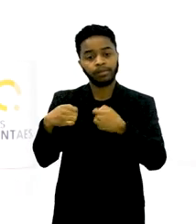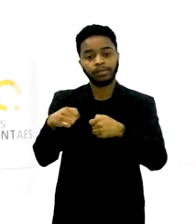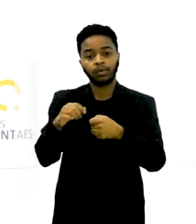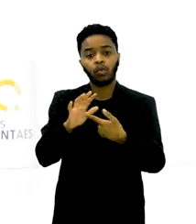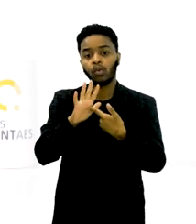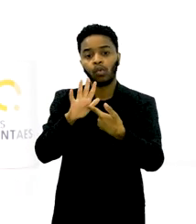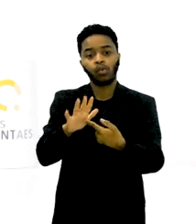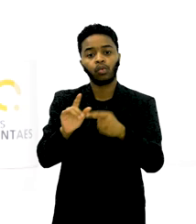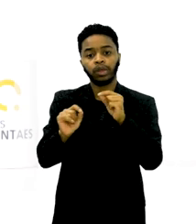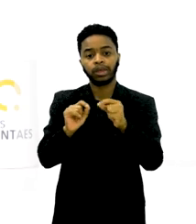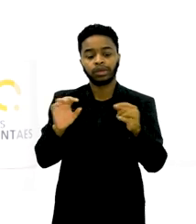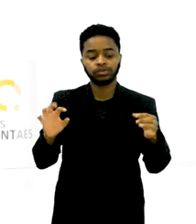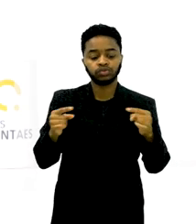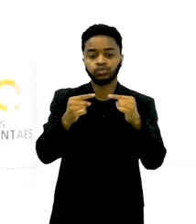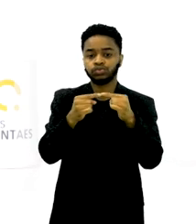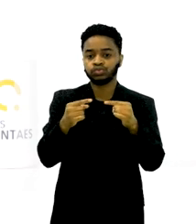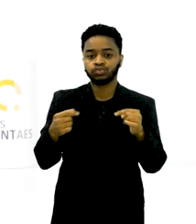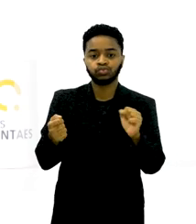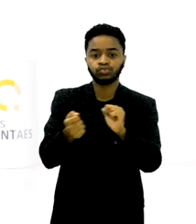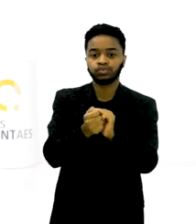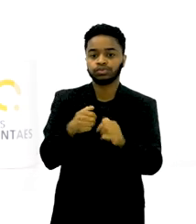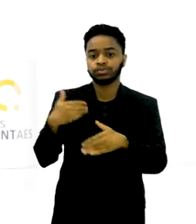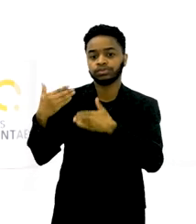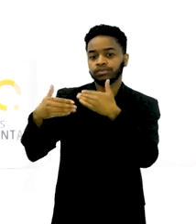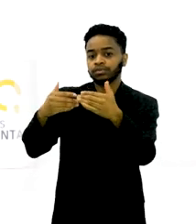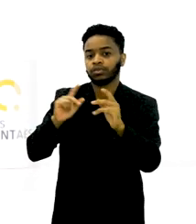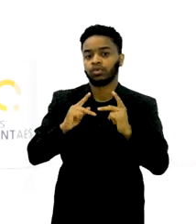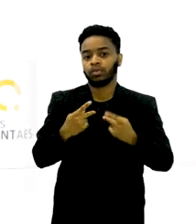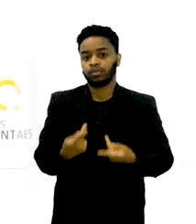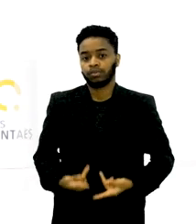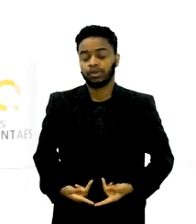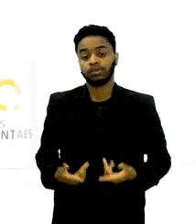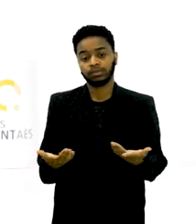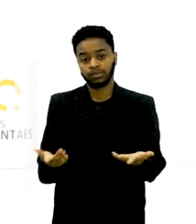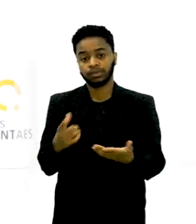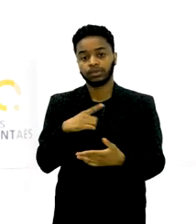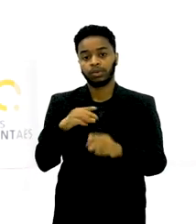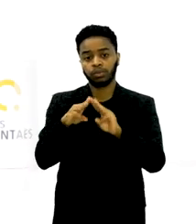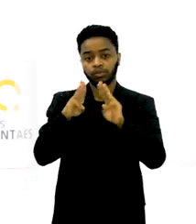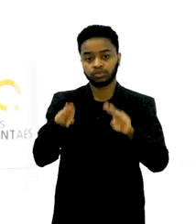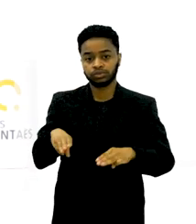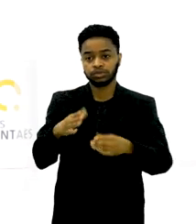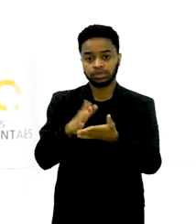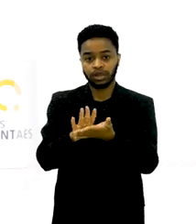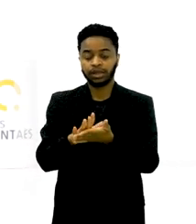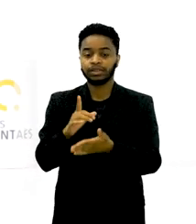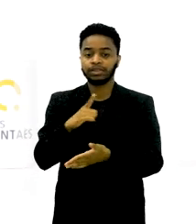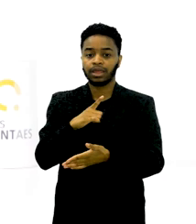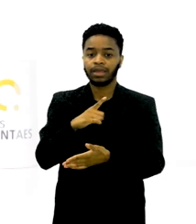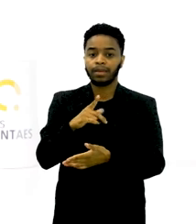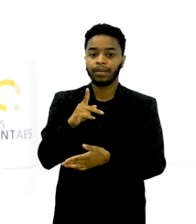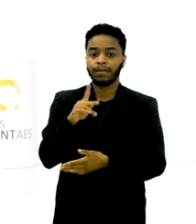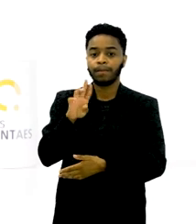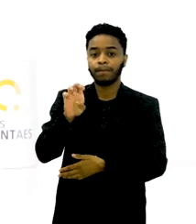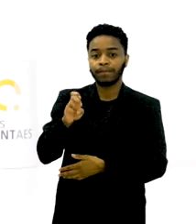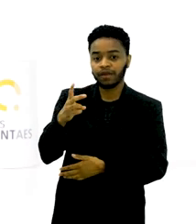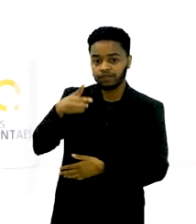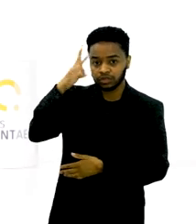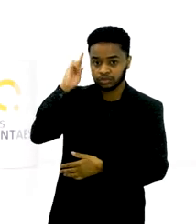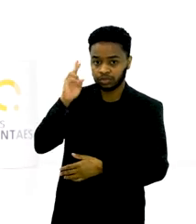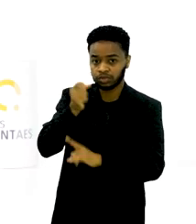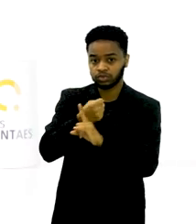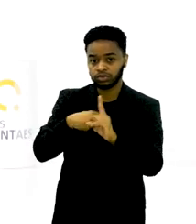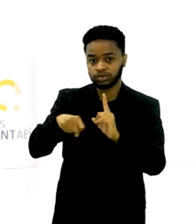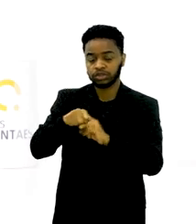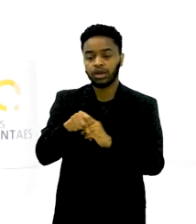que você tem que estar agregado o desenvolvimento humano então o museu do Samba por exemplo ele tem um pré vestibular social que